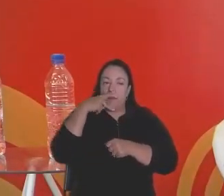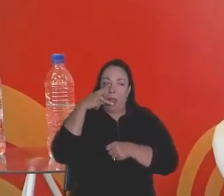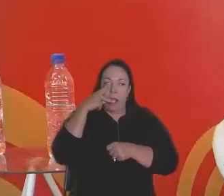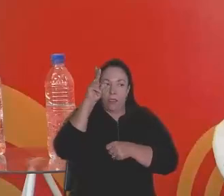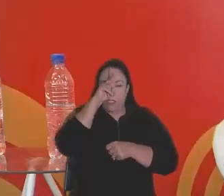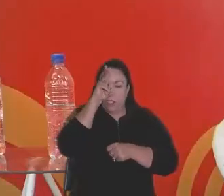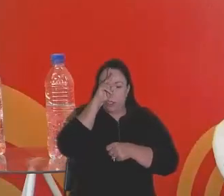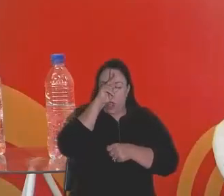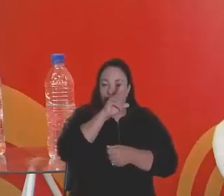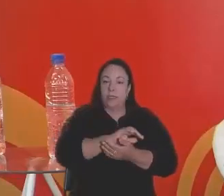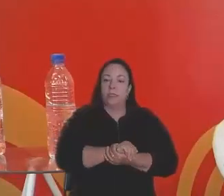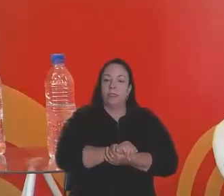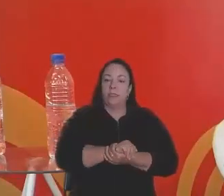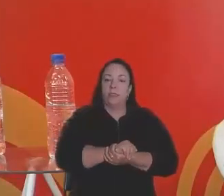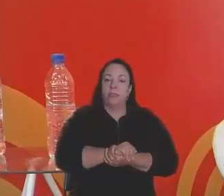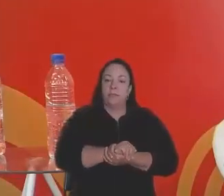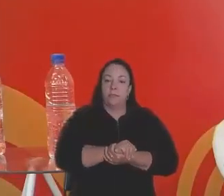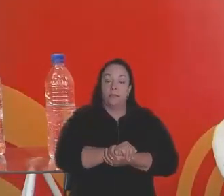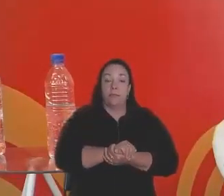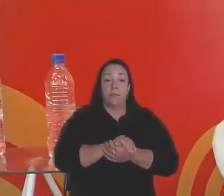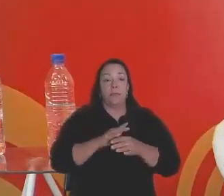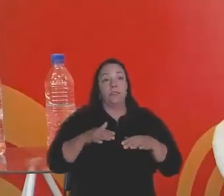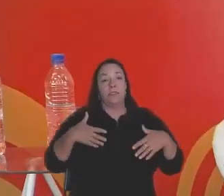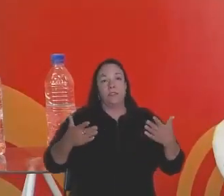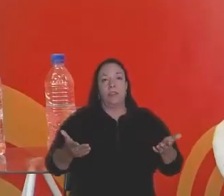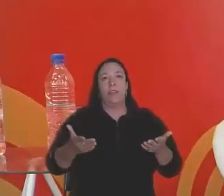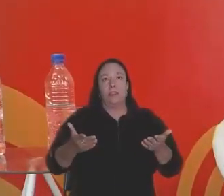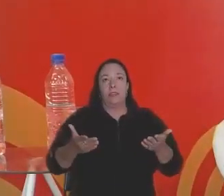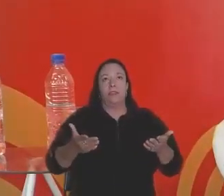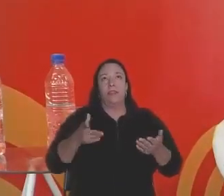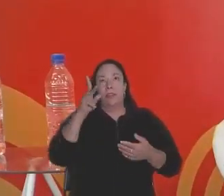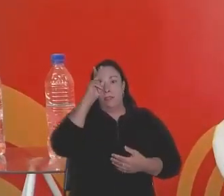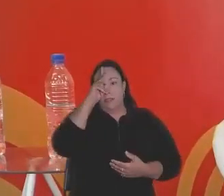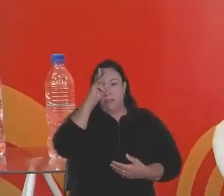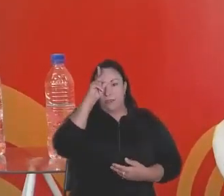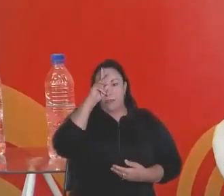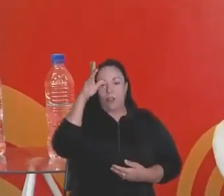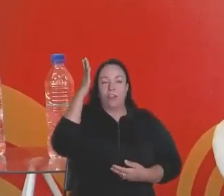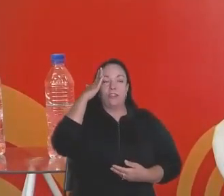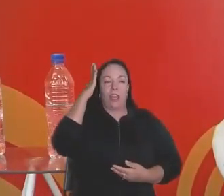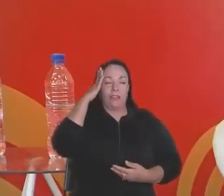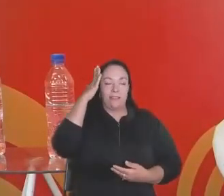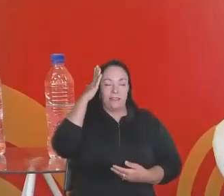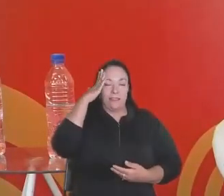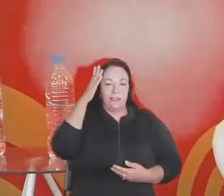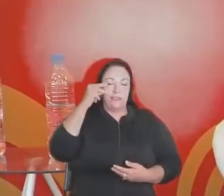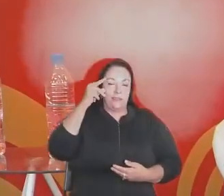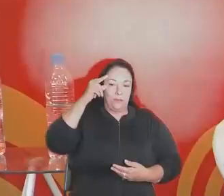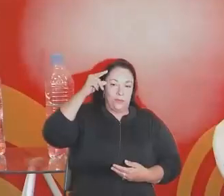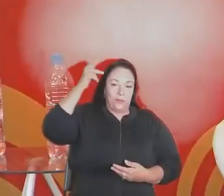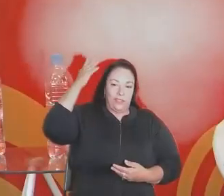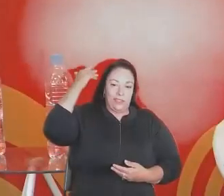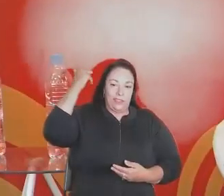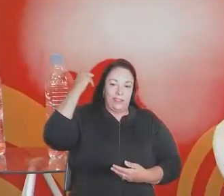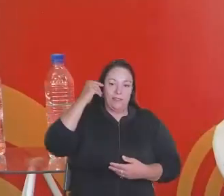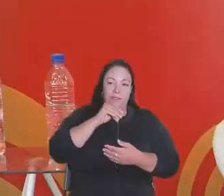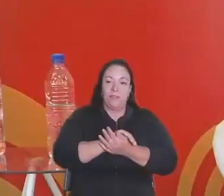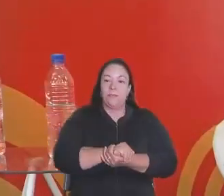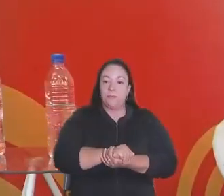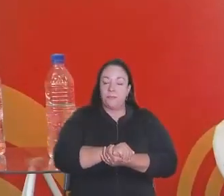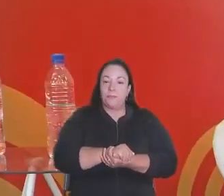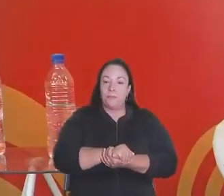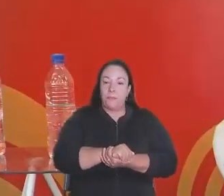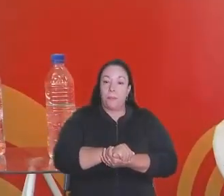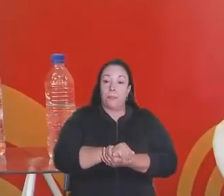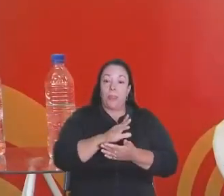histórias. E sempre repetia. Aí eu ficava assim, gente, essa história eu sei já há um tempo. E repetindo.